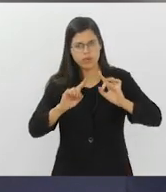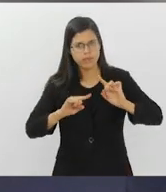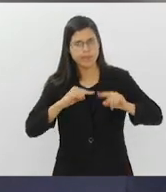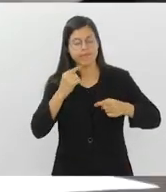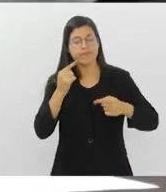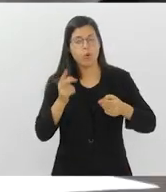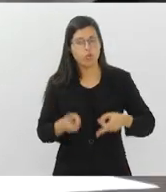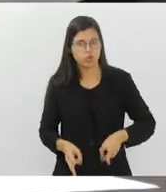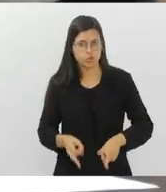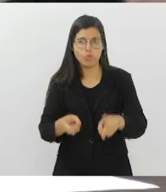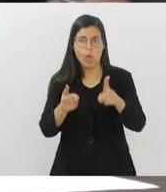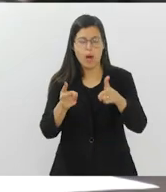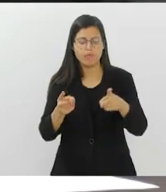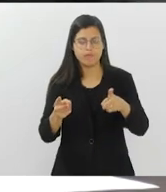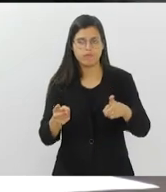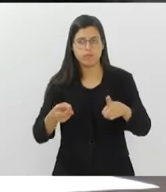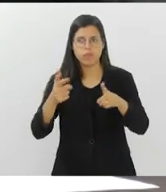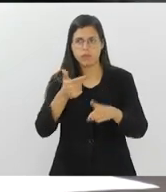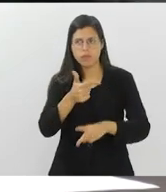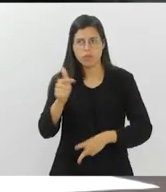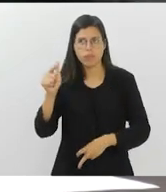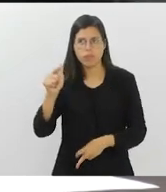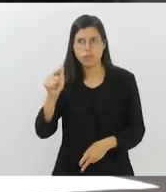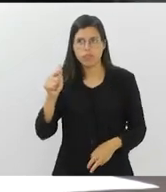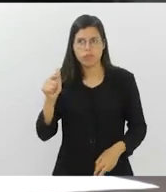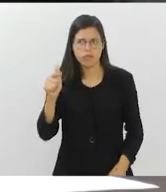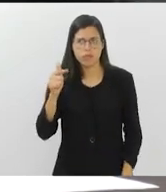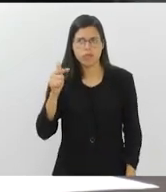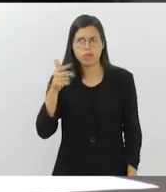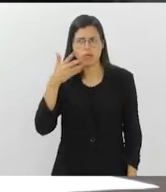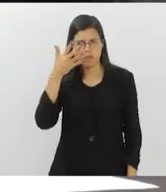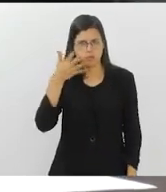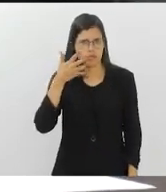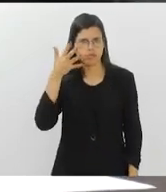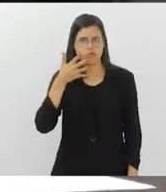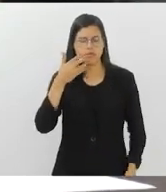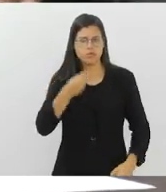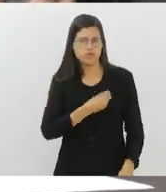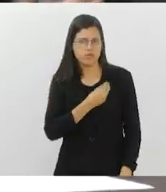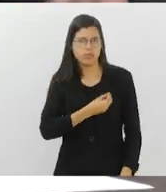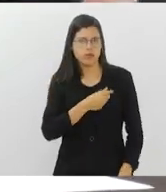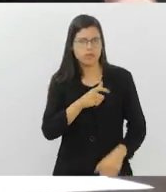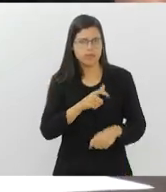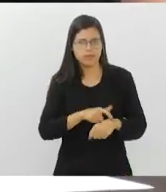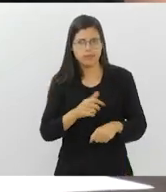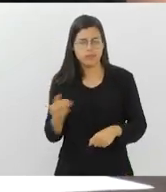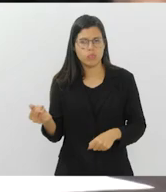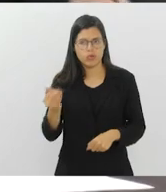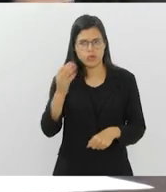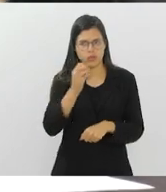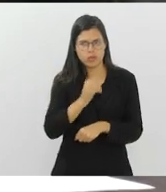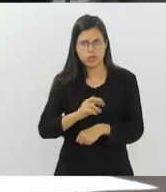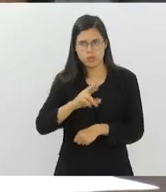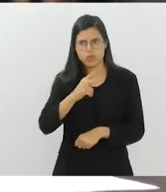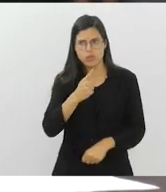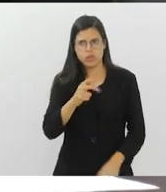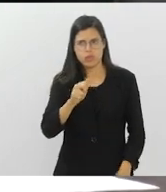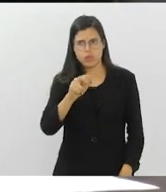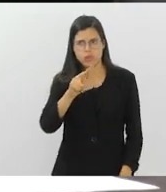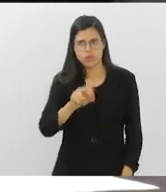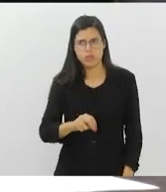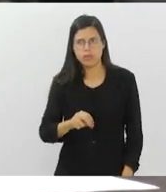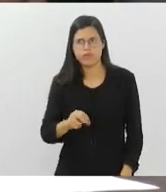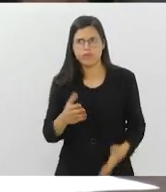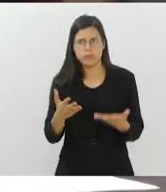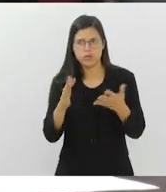outros depoentes a participar desse momento. Mas é importante, doutor Paulo, eu queria terminar esse momento aqui